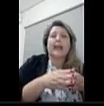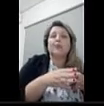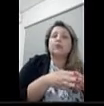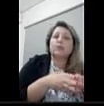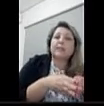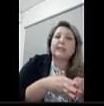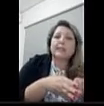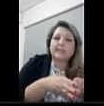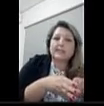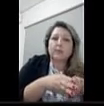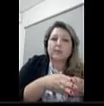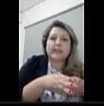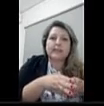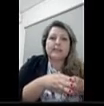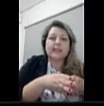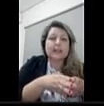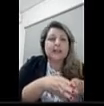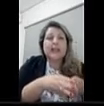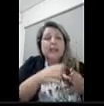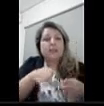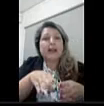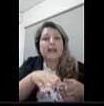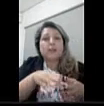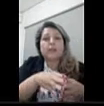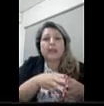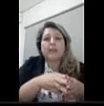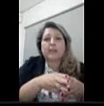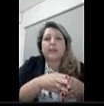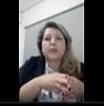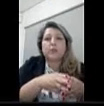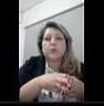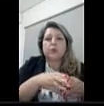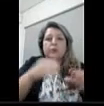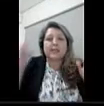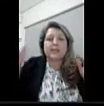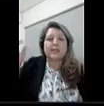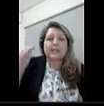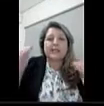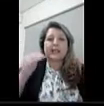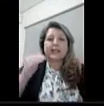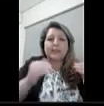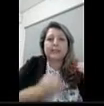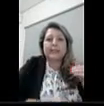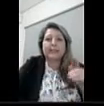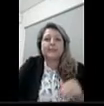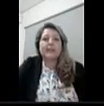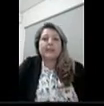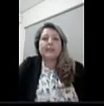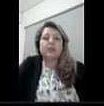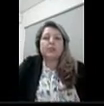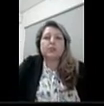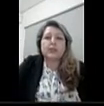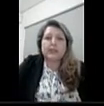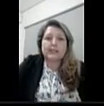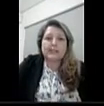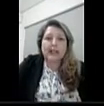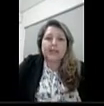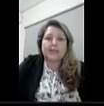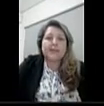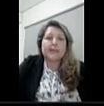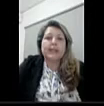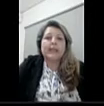ajuda a criança com dislexia e vai ajudar também os outros, às vezes, até na maneira de se